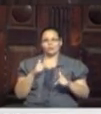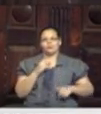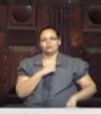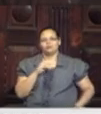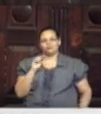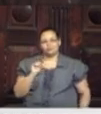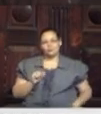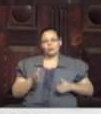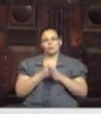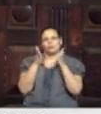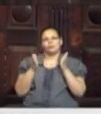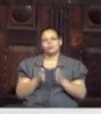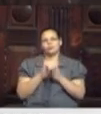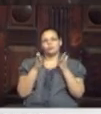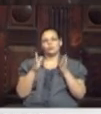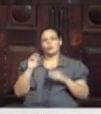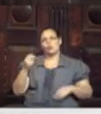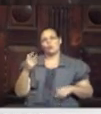o trabalhador